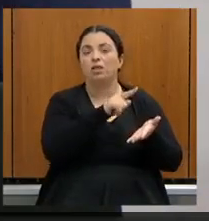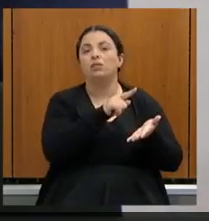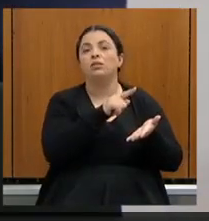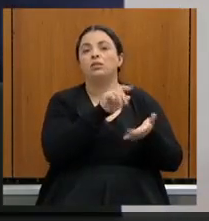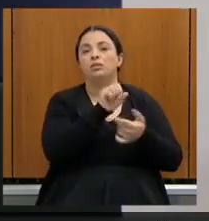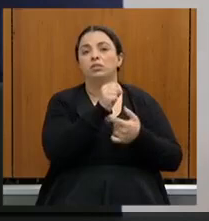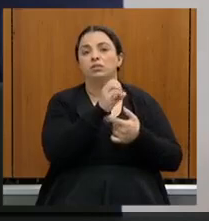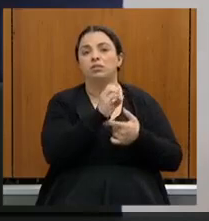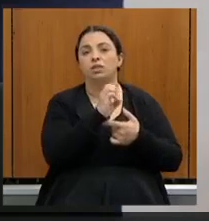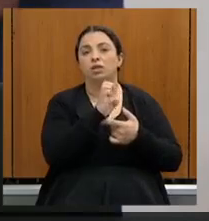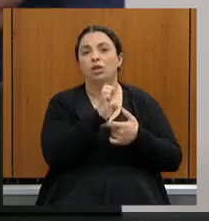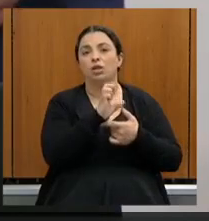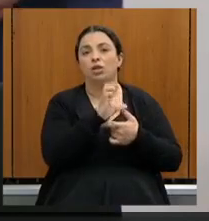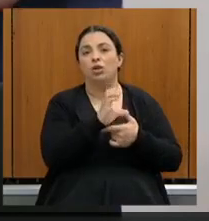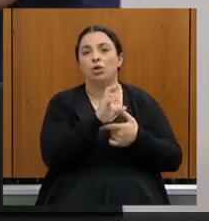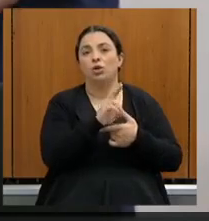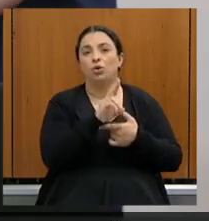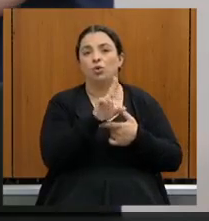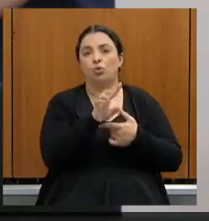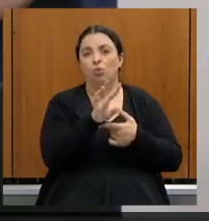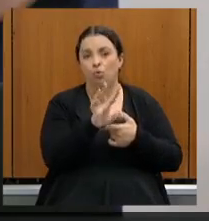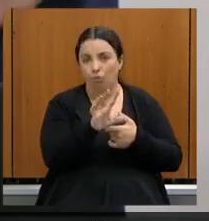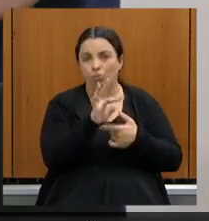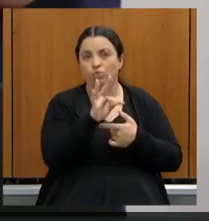e Turismo pedido de providência para